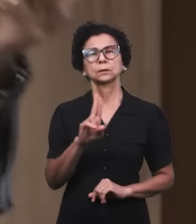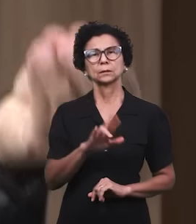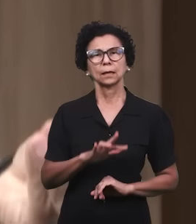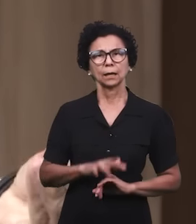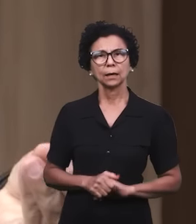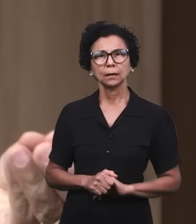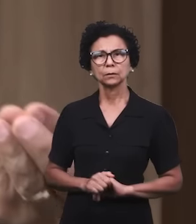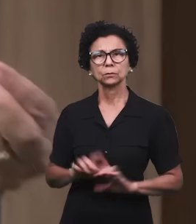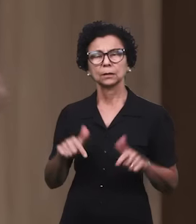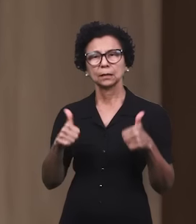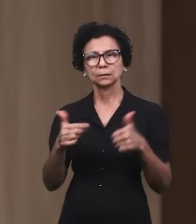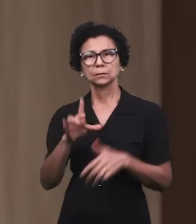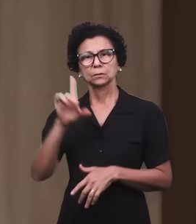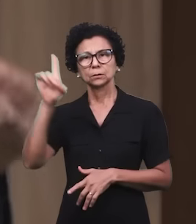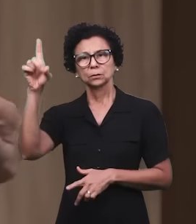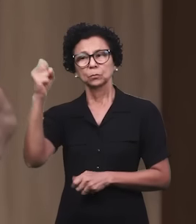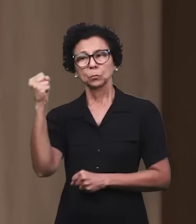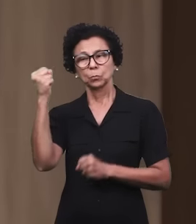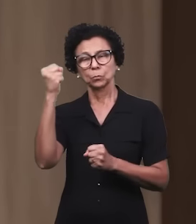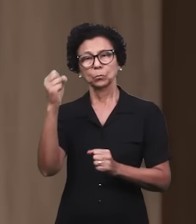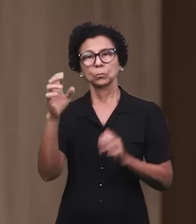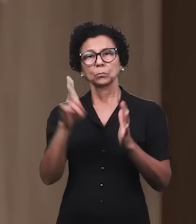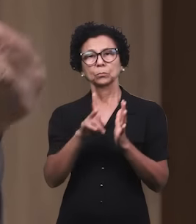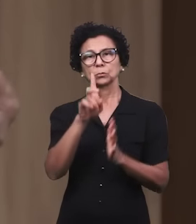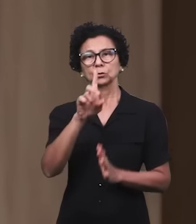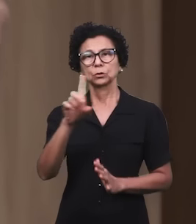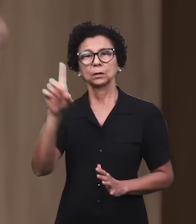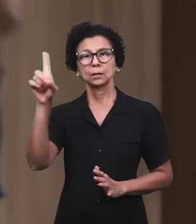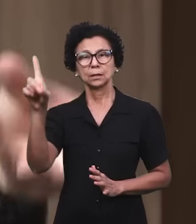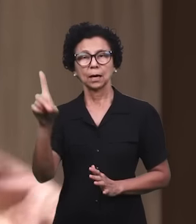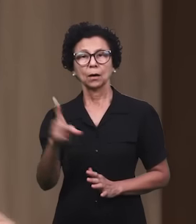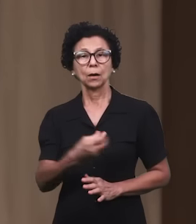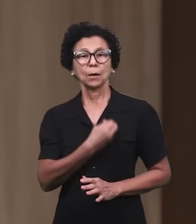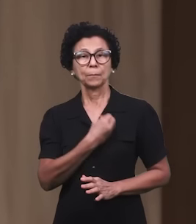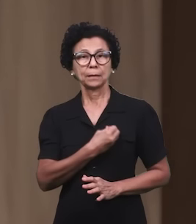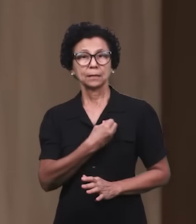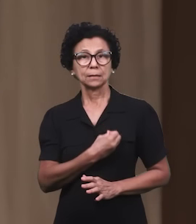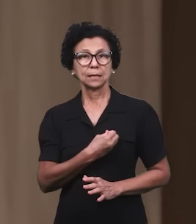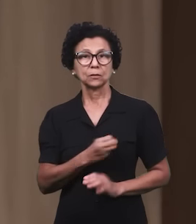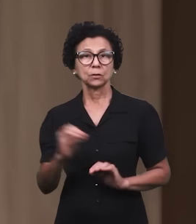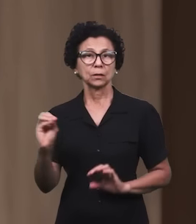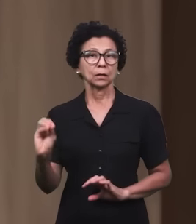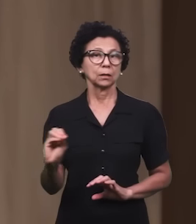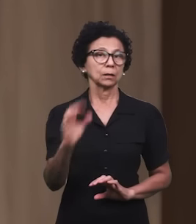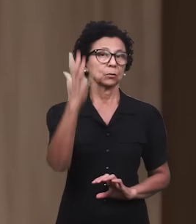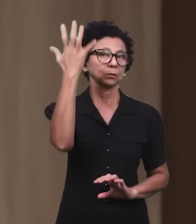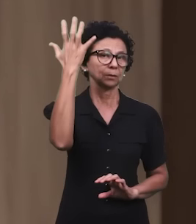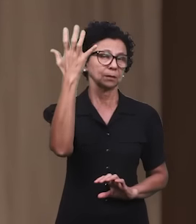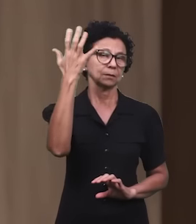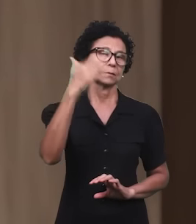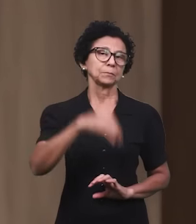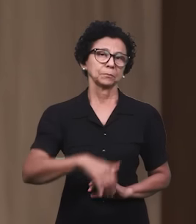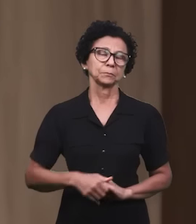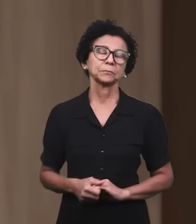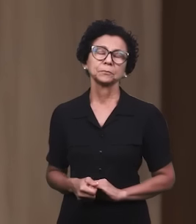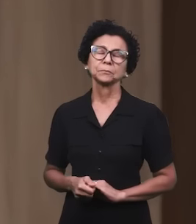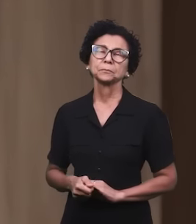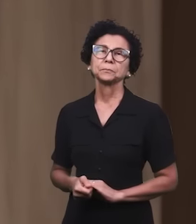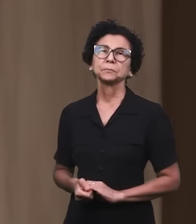de Deus, do poder de Deus, naquele milagre, naquele sinal que o Senhor ali